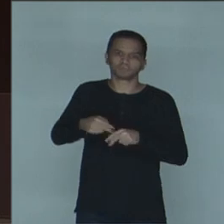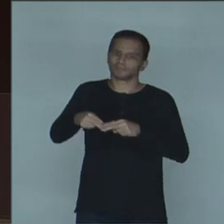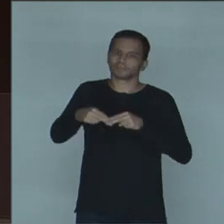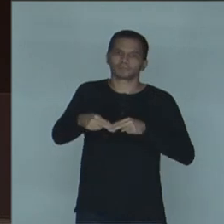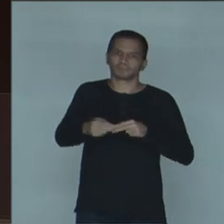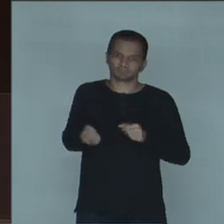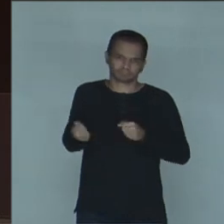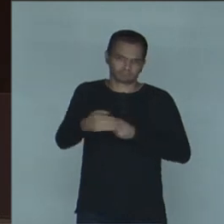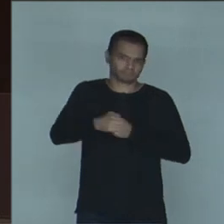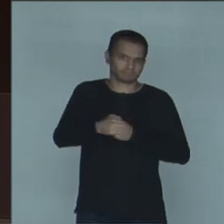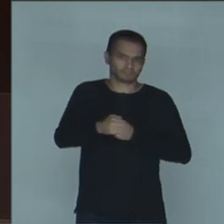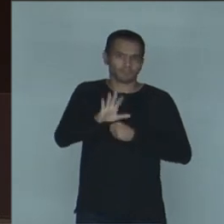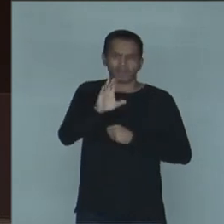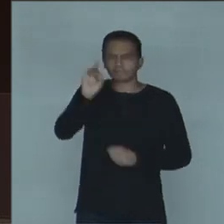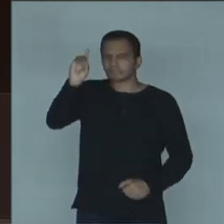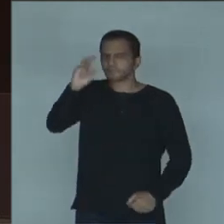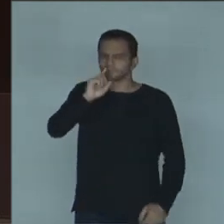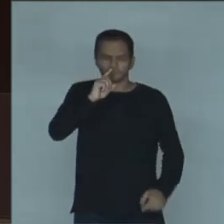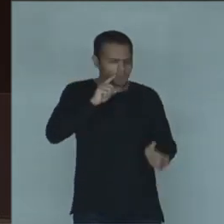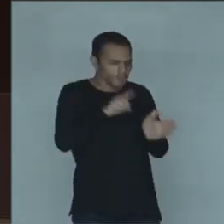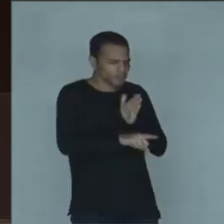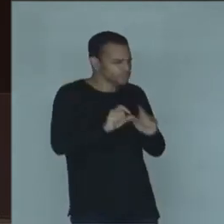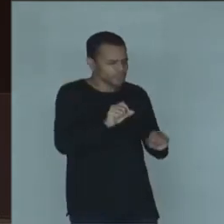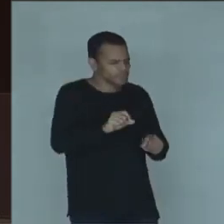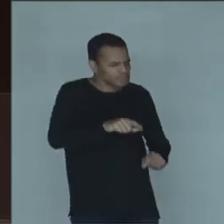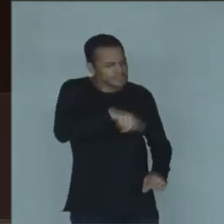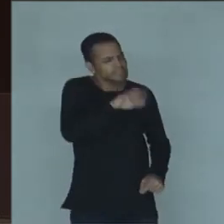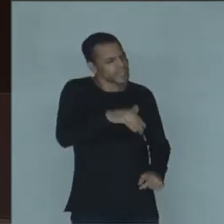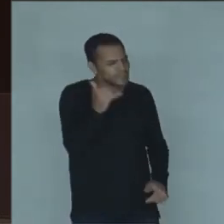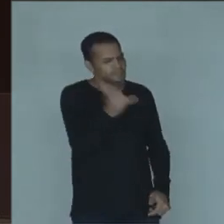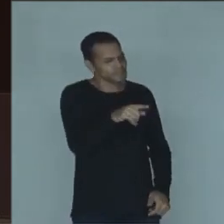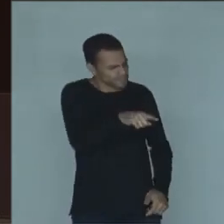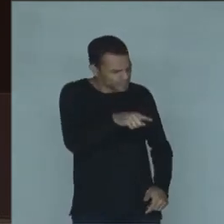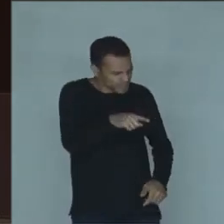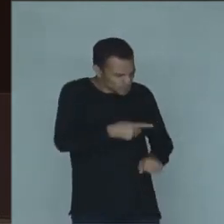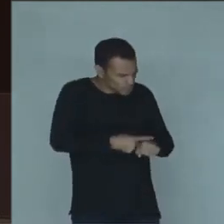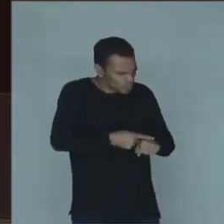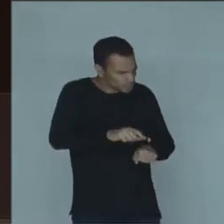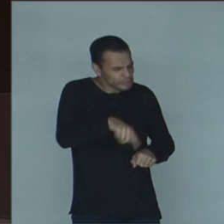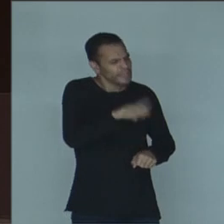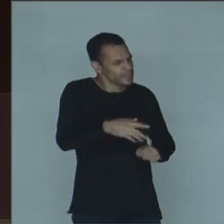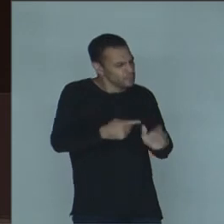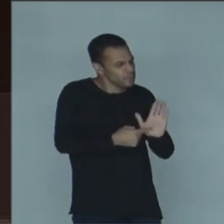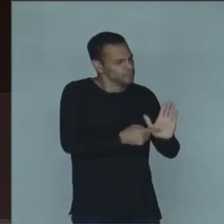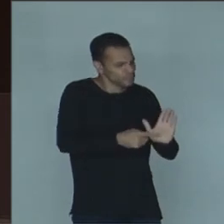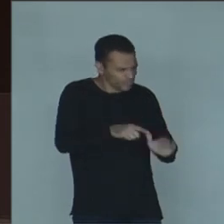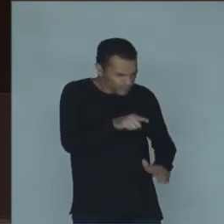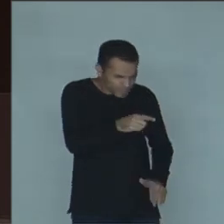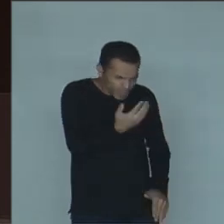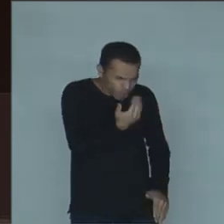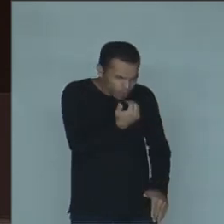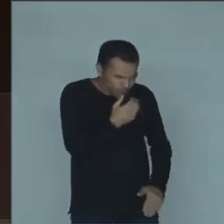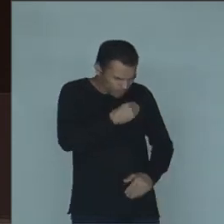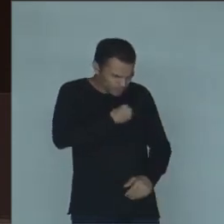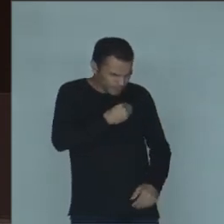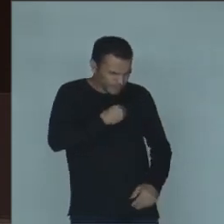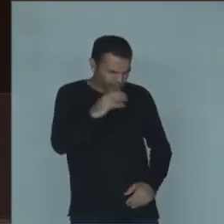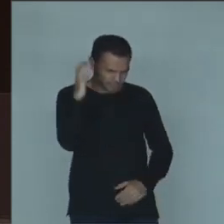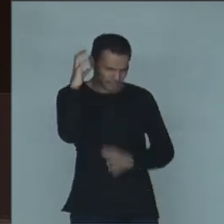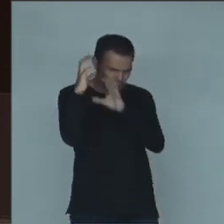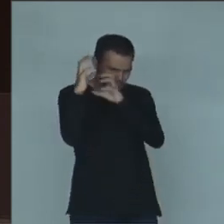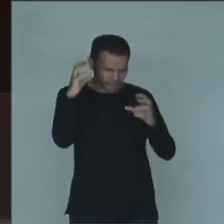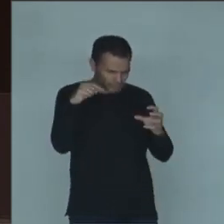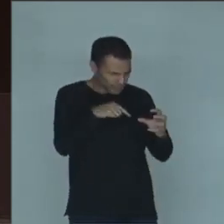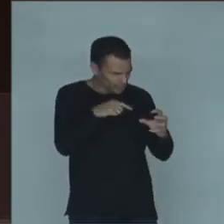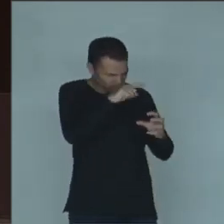e Deus perguntou quem lhe disse que você estava no Você comeu do fruto da árvore da